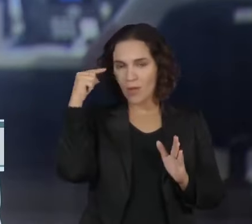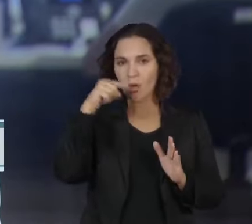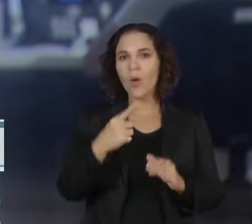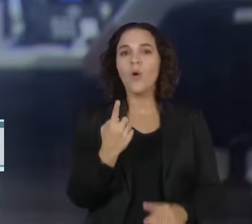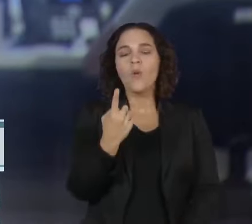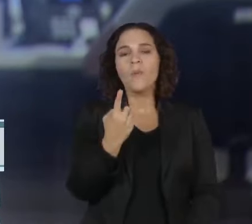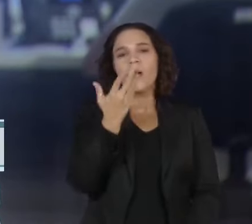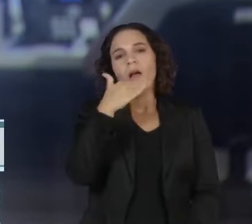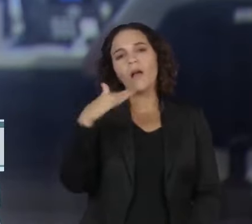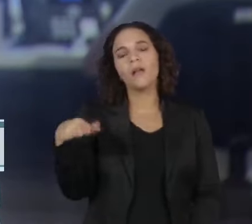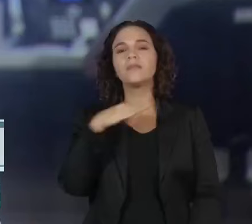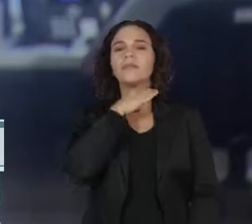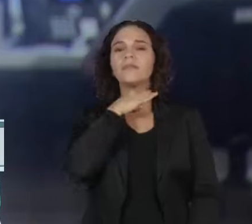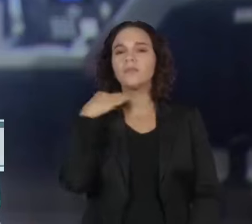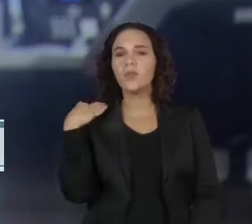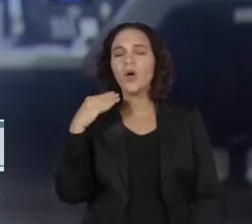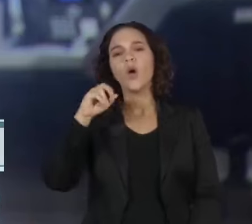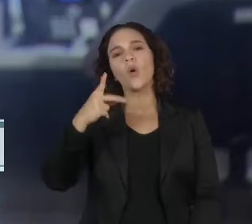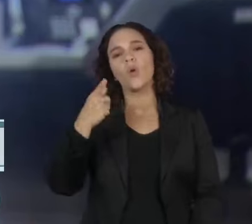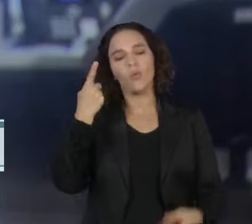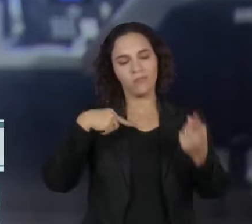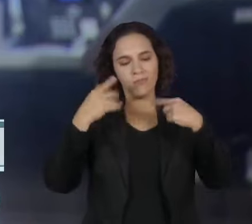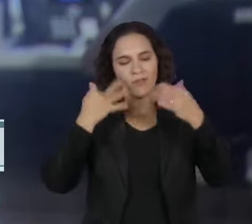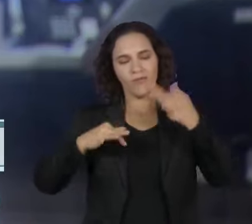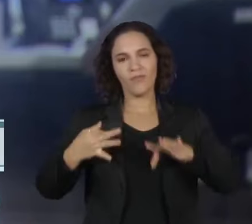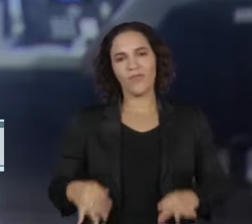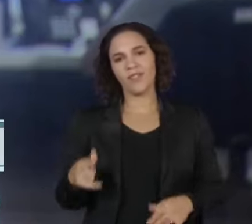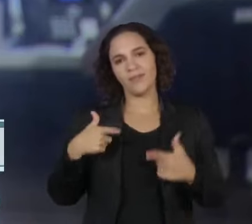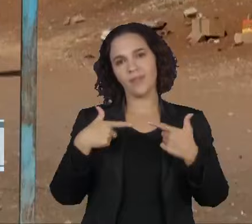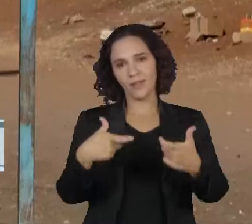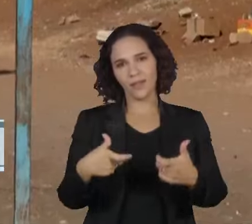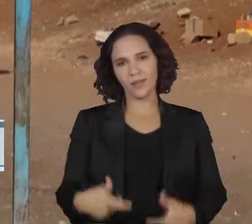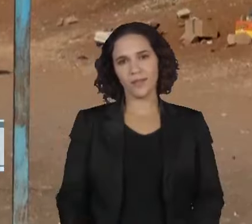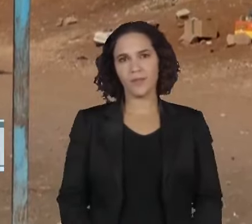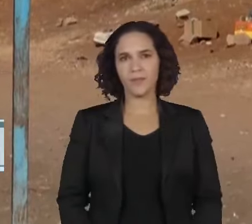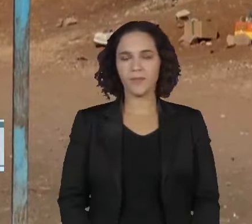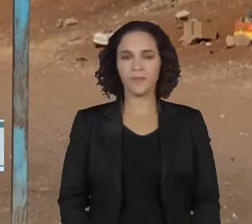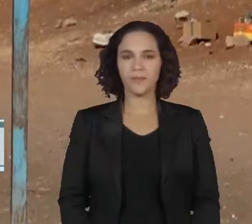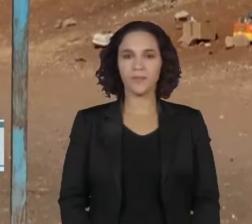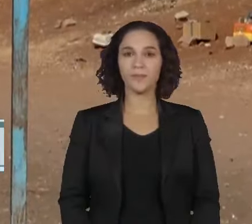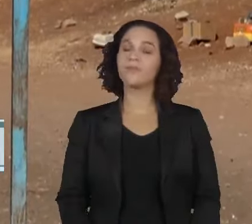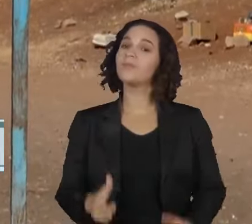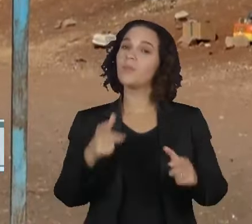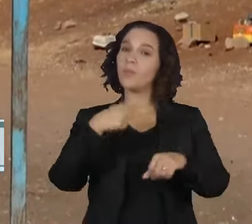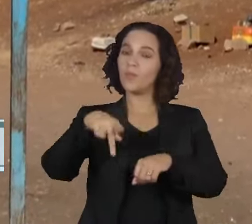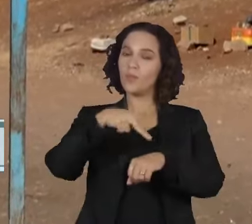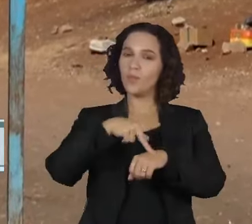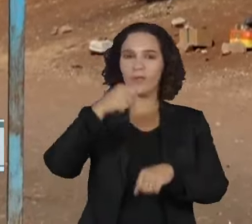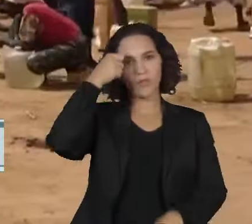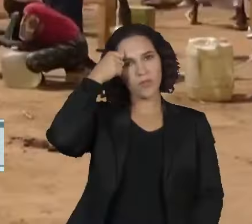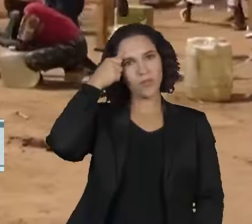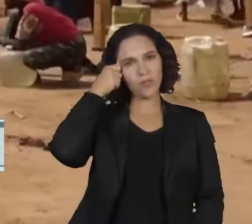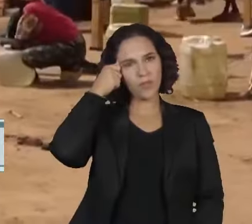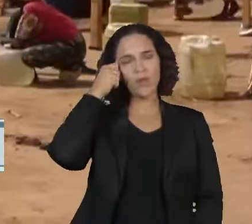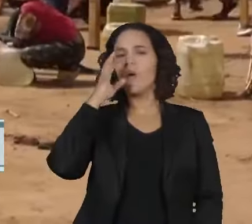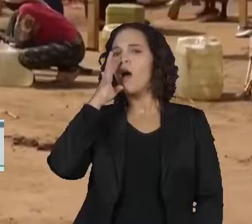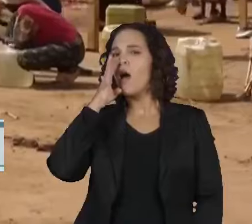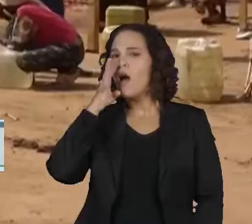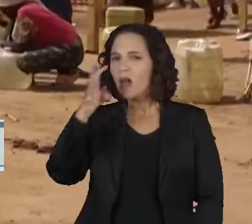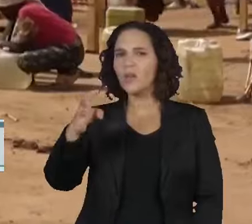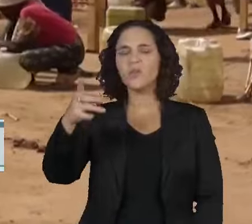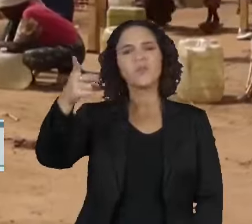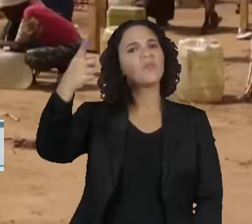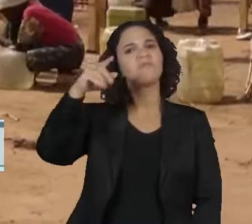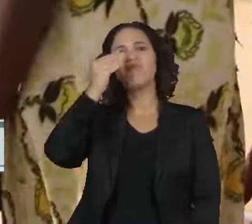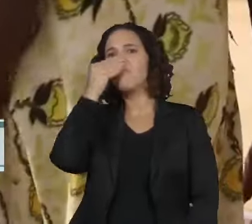uma criança é morta ou gravemente ferida no conflito os sudaneses acusaram a Comunidade Internacional de dar as